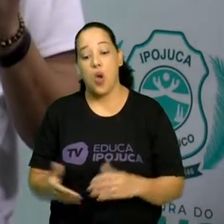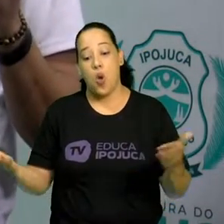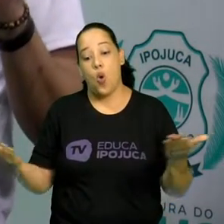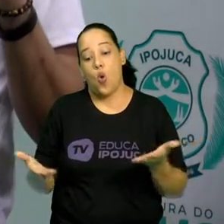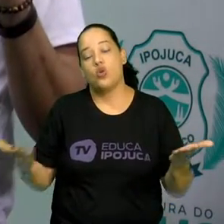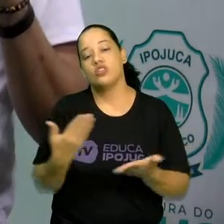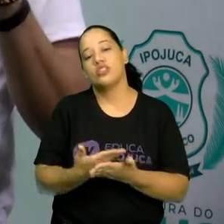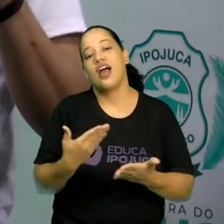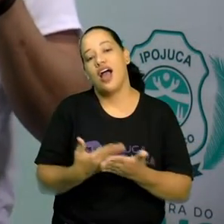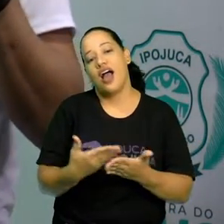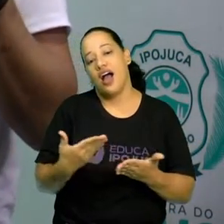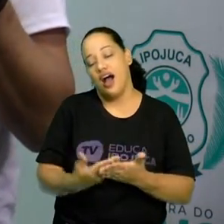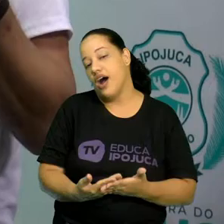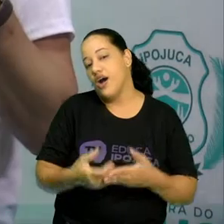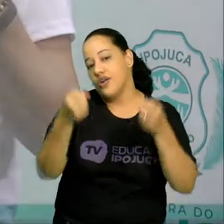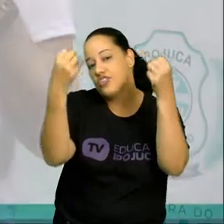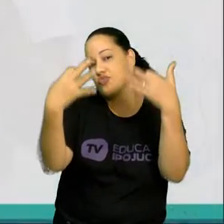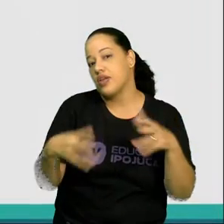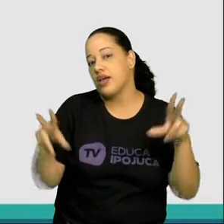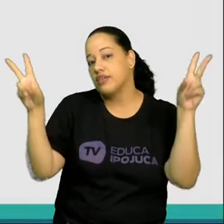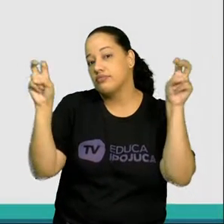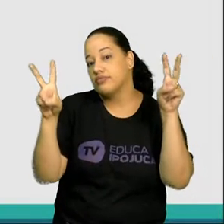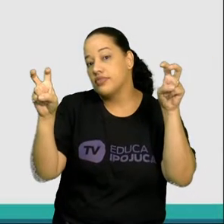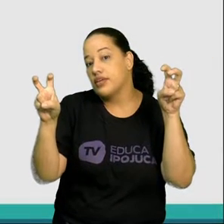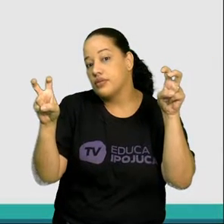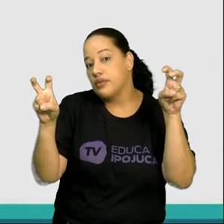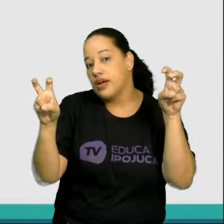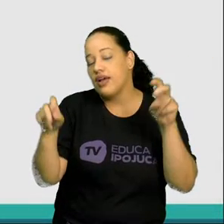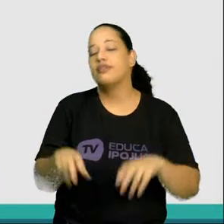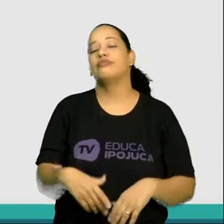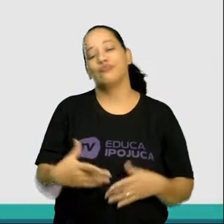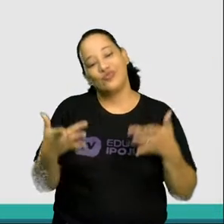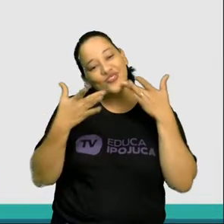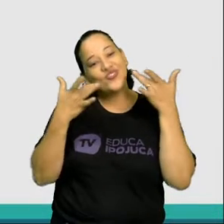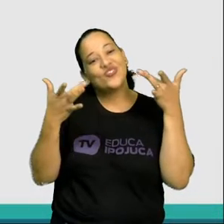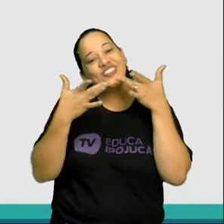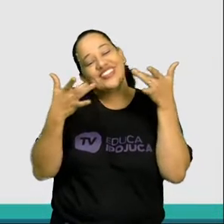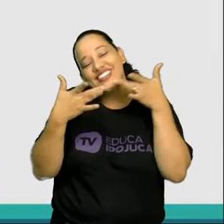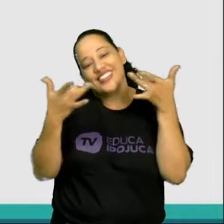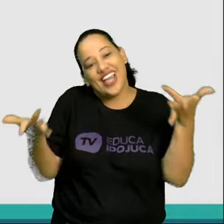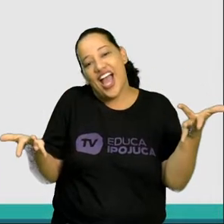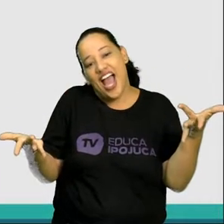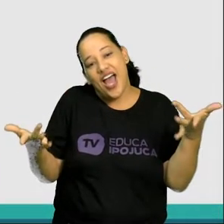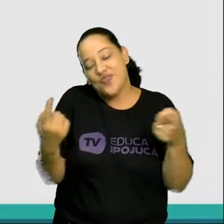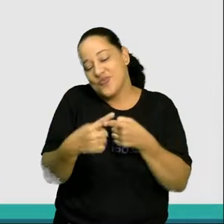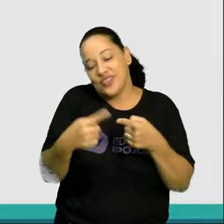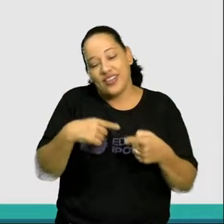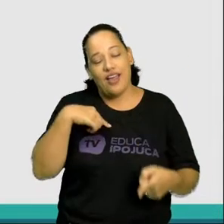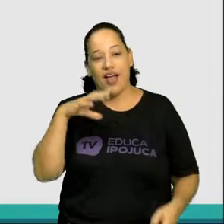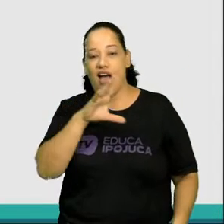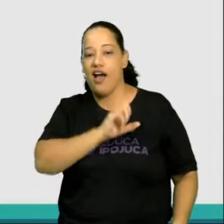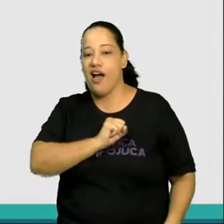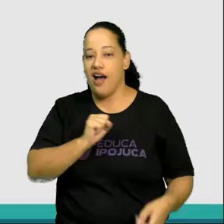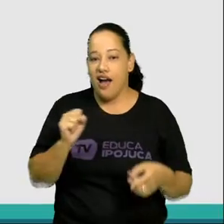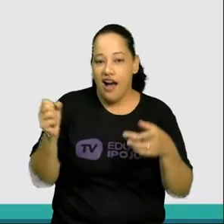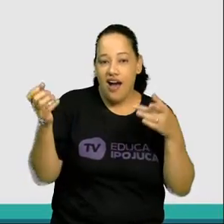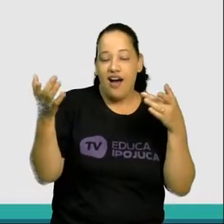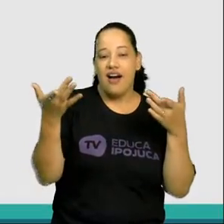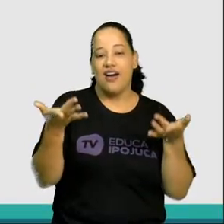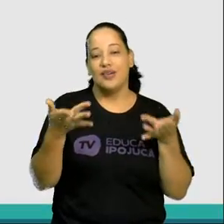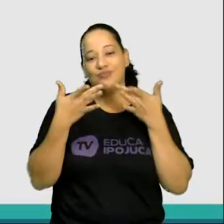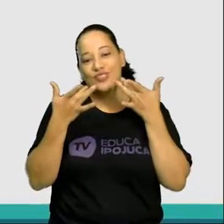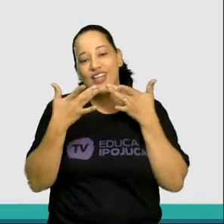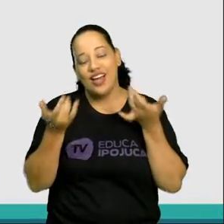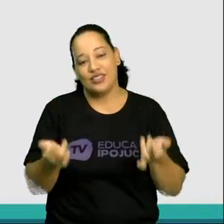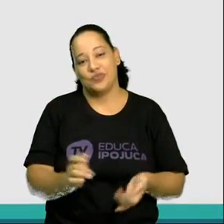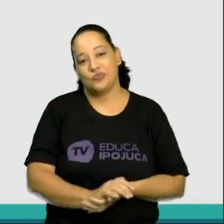nossa aula, falaremos sobre teatro, né, para variar, porque o professor ama teatro. Teatro,